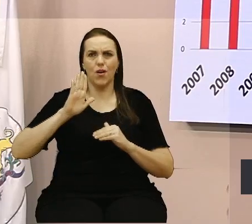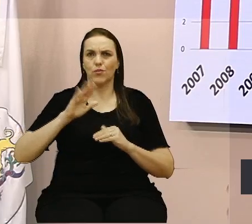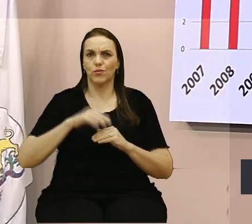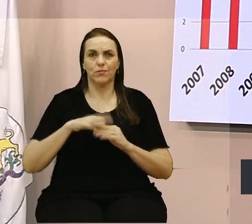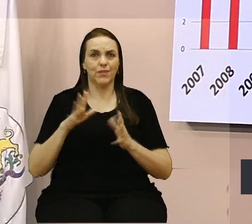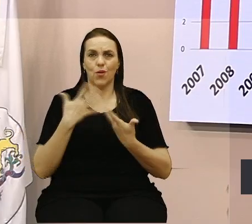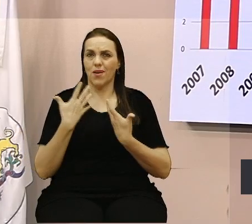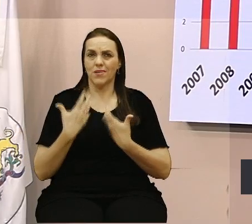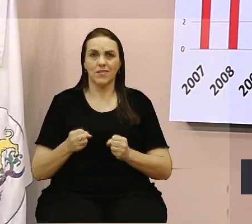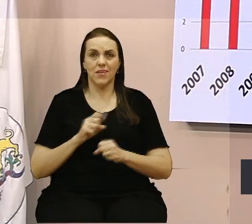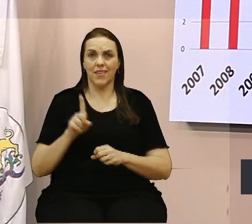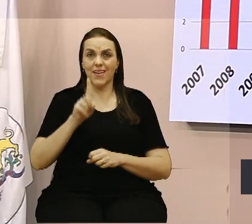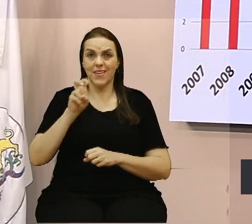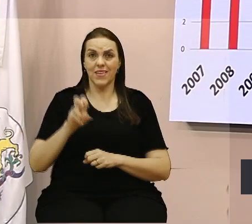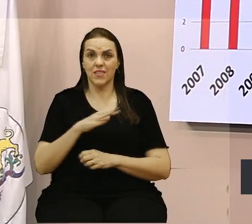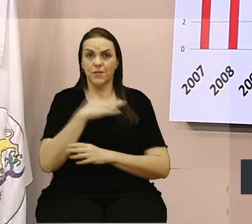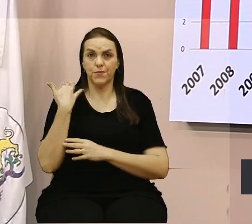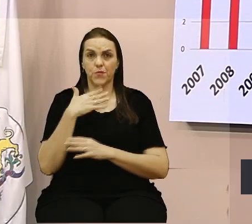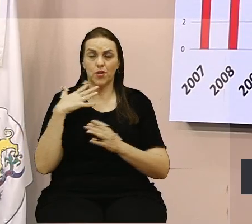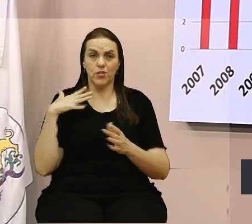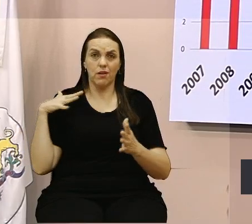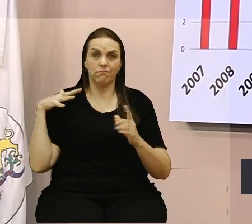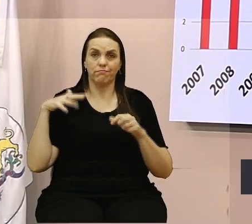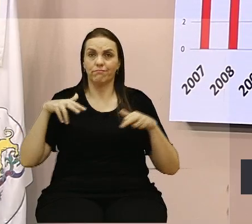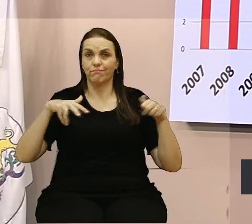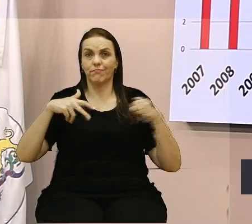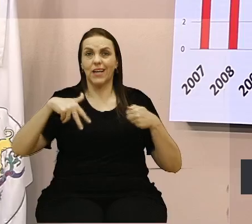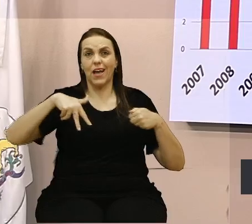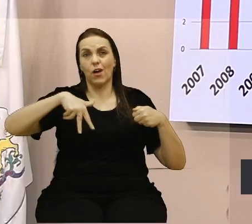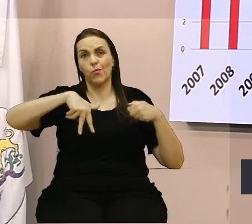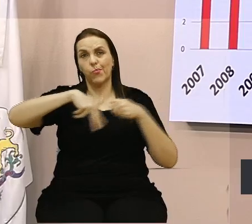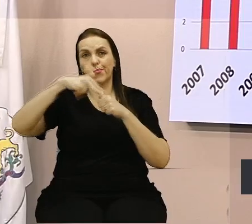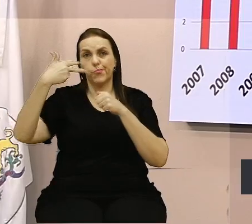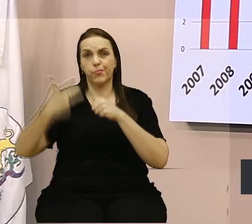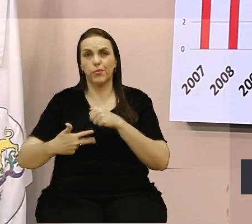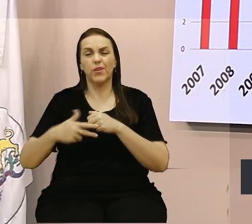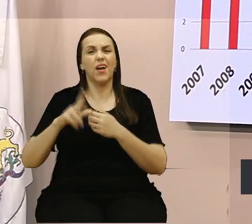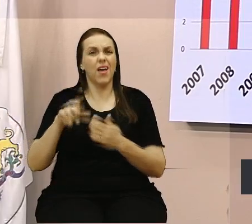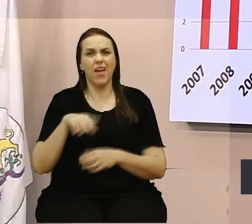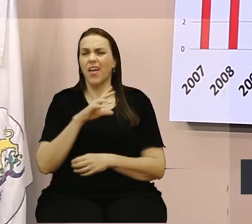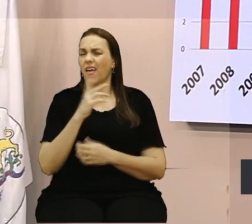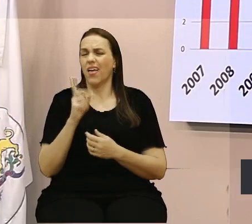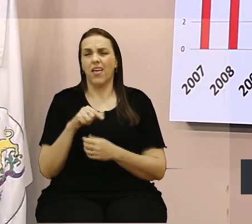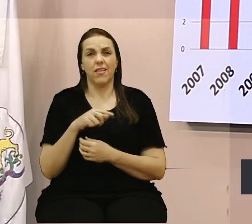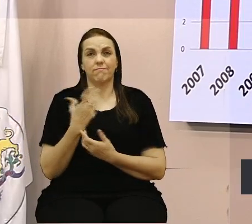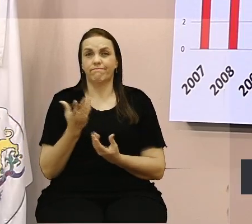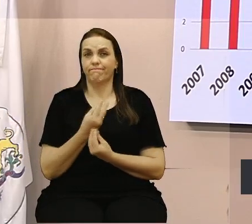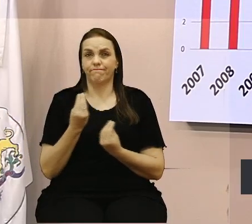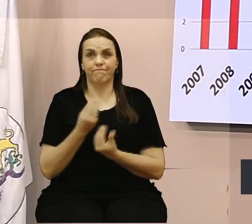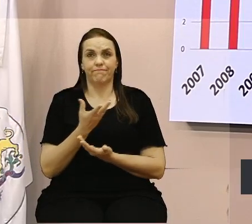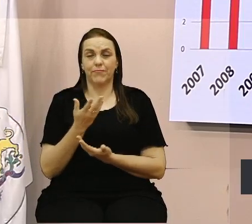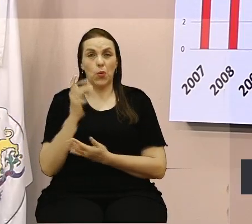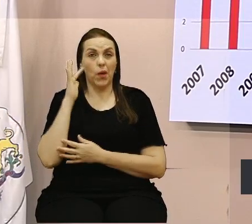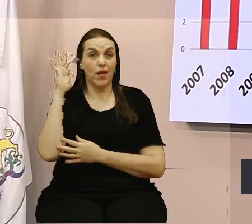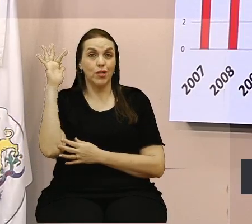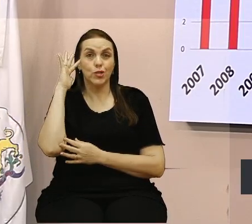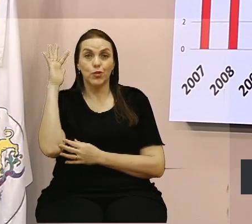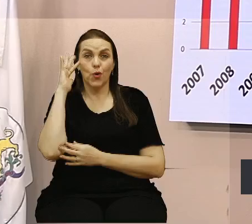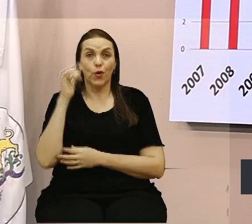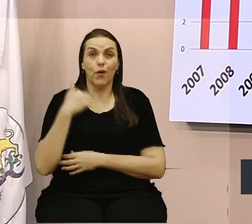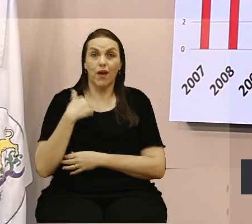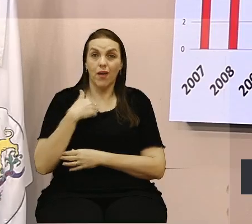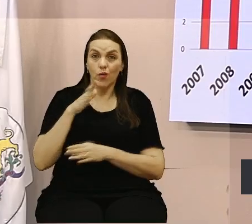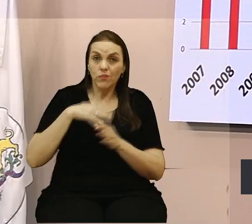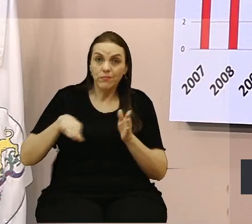por atropelamento em nossa cidade. É um número... Eu digo sempre assim, não é utopia. Eu entro